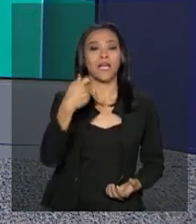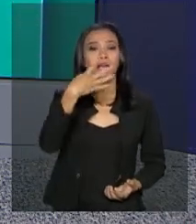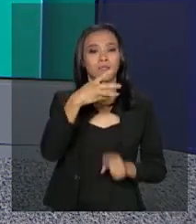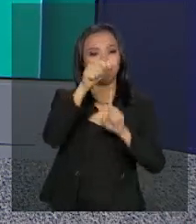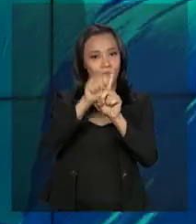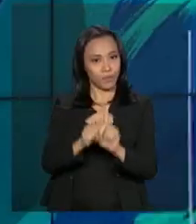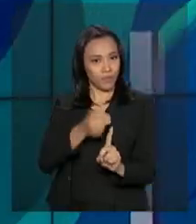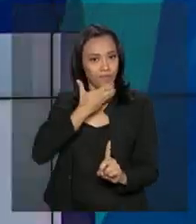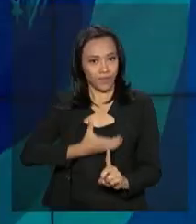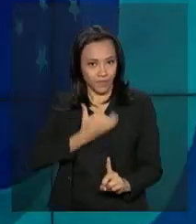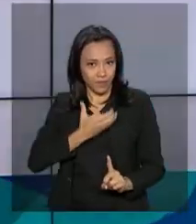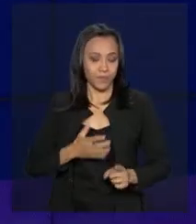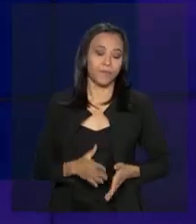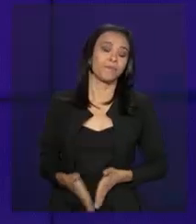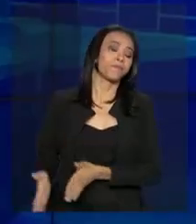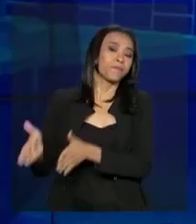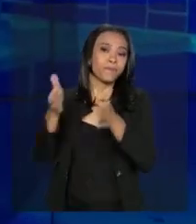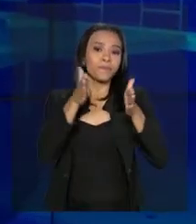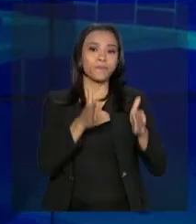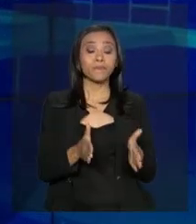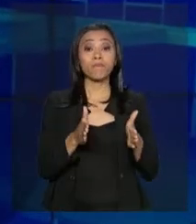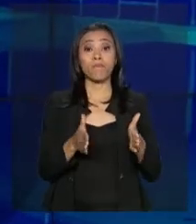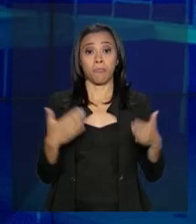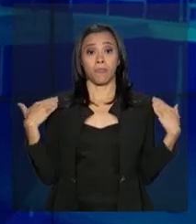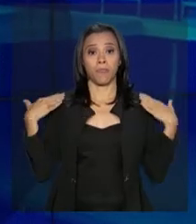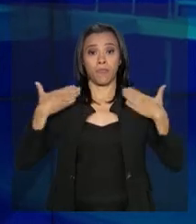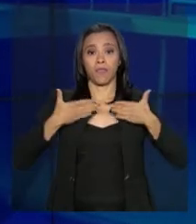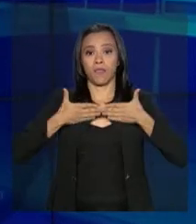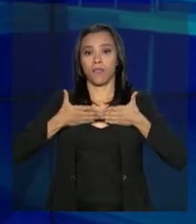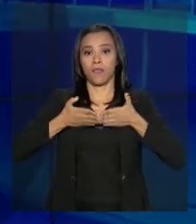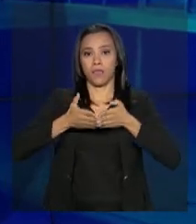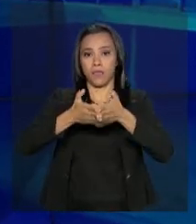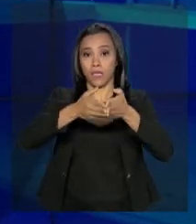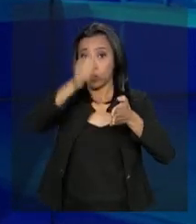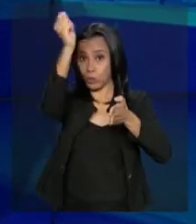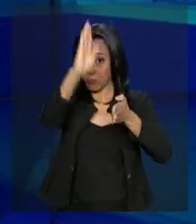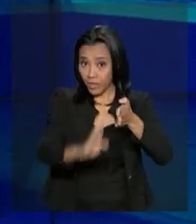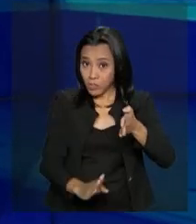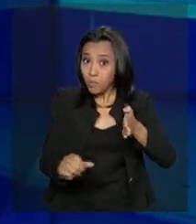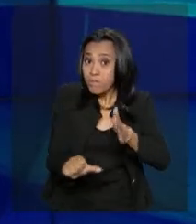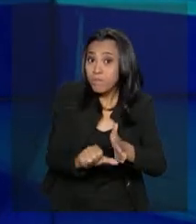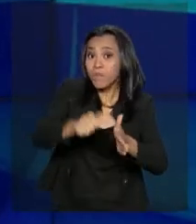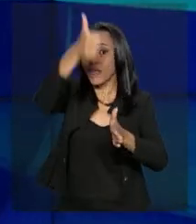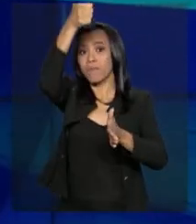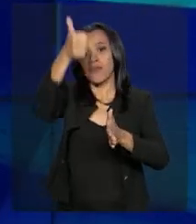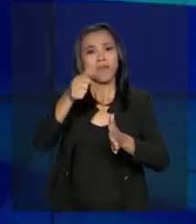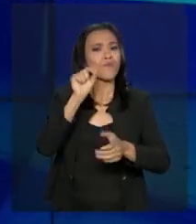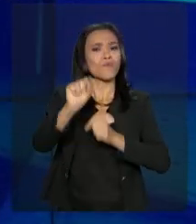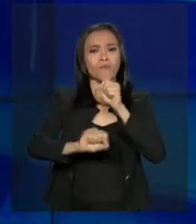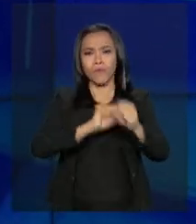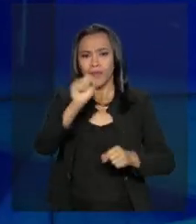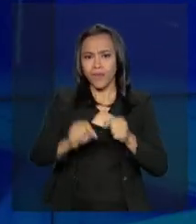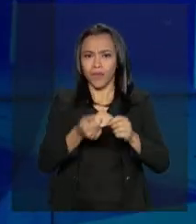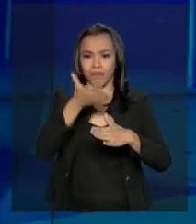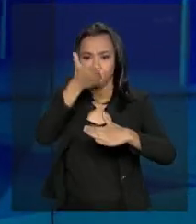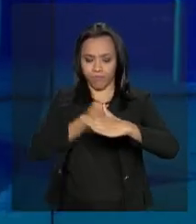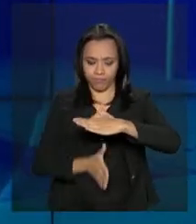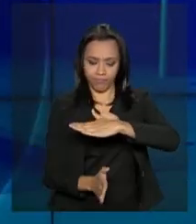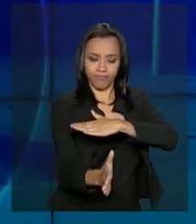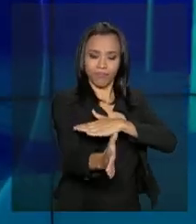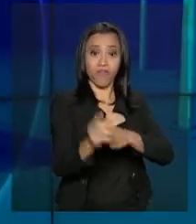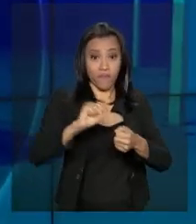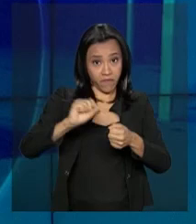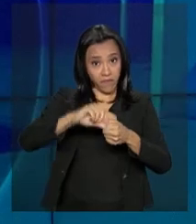dezembro a marinha do brasil lançou hoje o primeiro submarino de fabricação nacional do complexo naval de